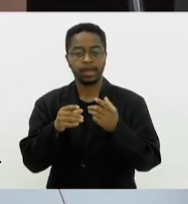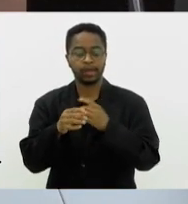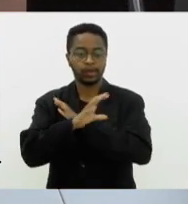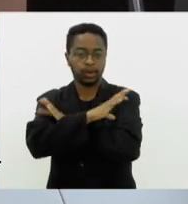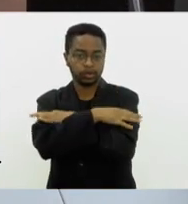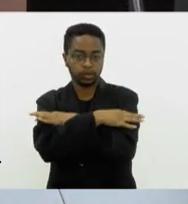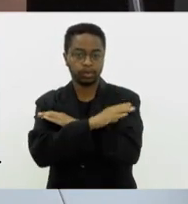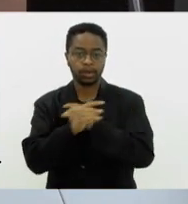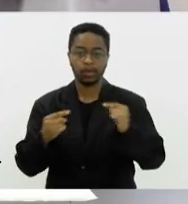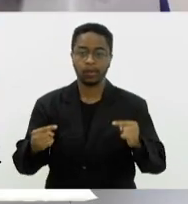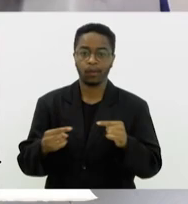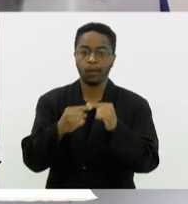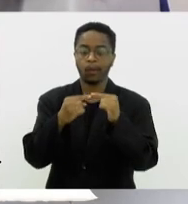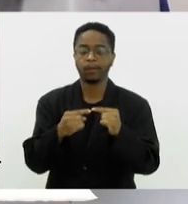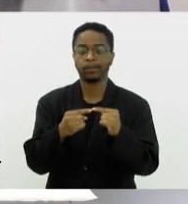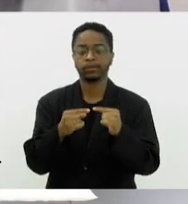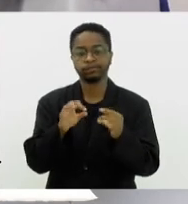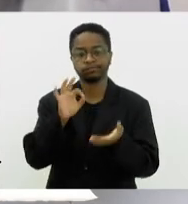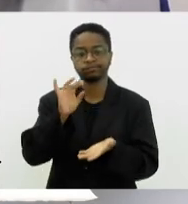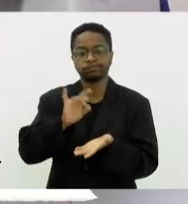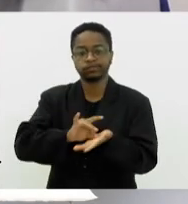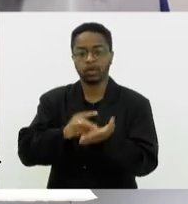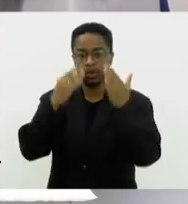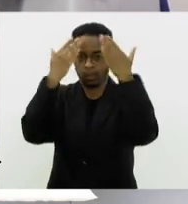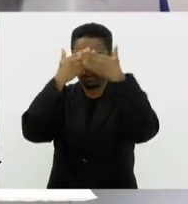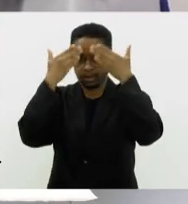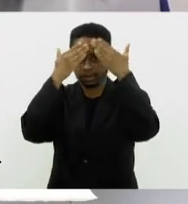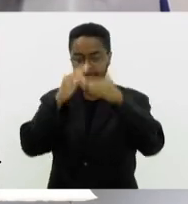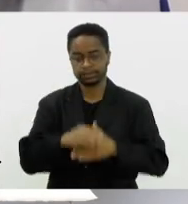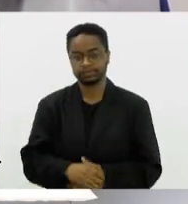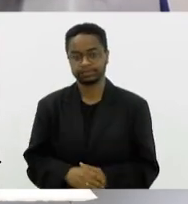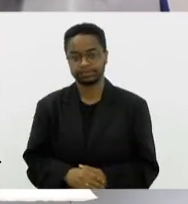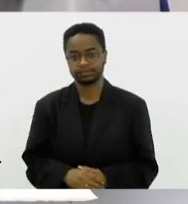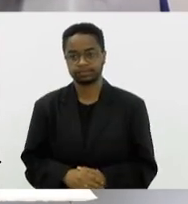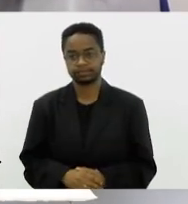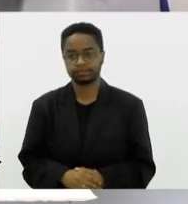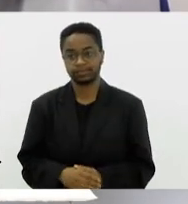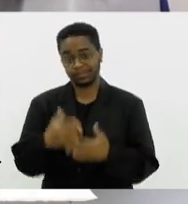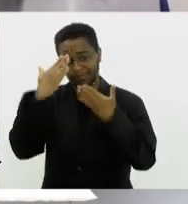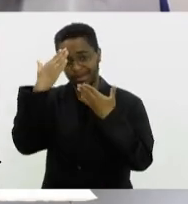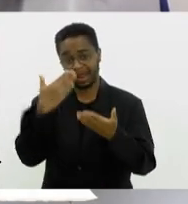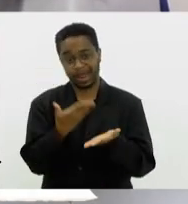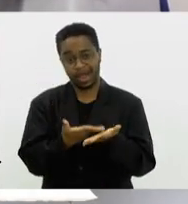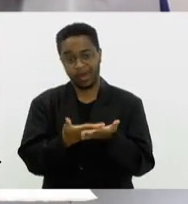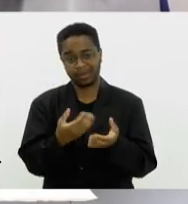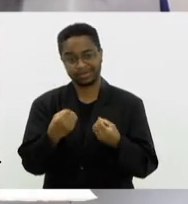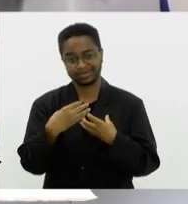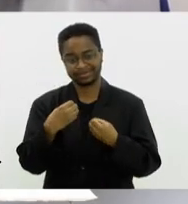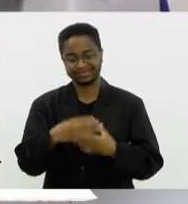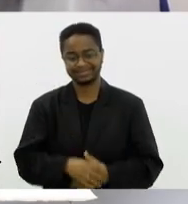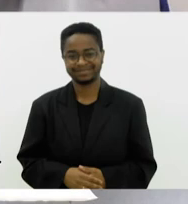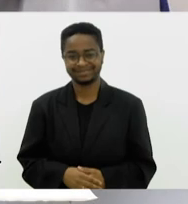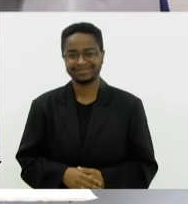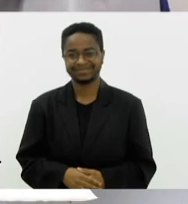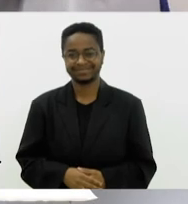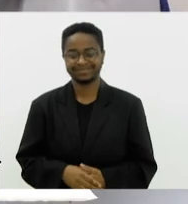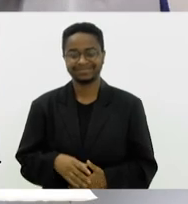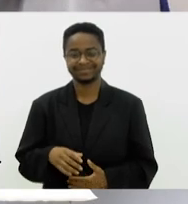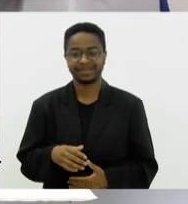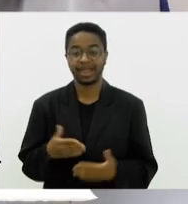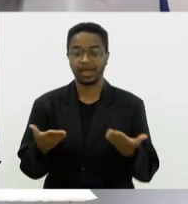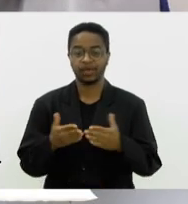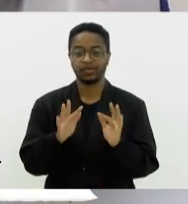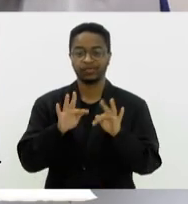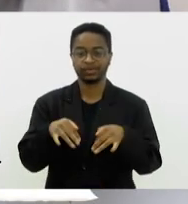certo. Obrigado pela aula ecumênica. Mas a testa de ontem... Tá. Passa aos 50... Não,